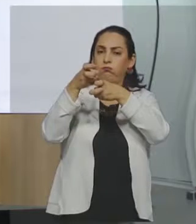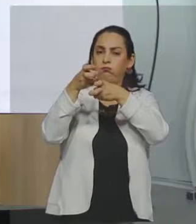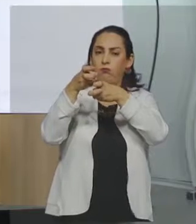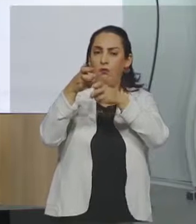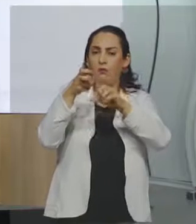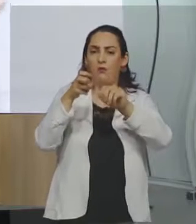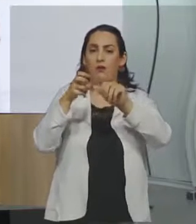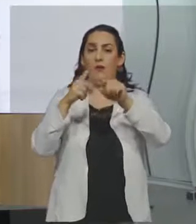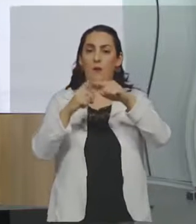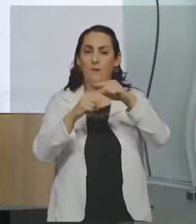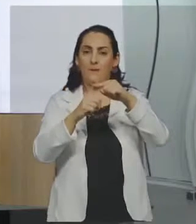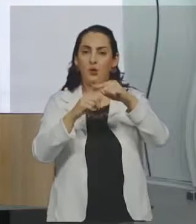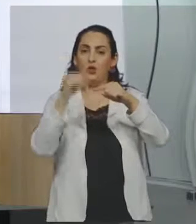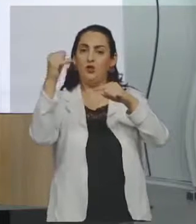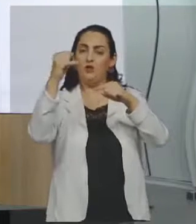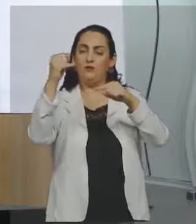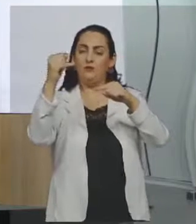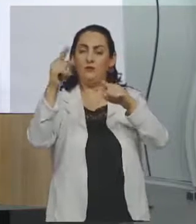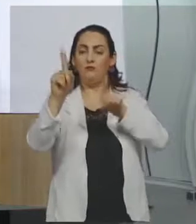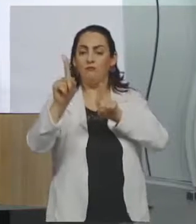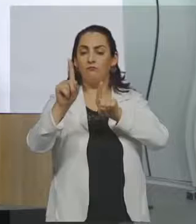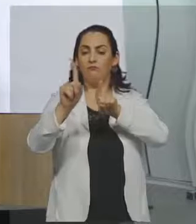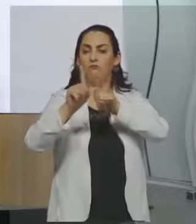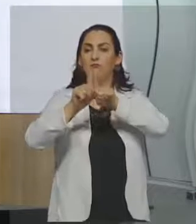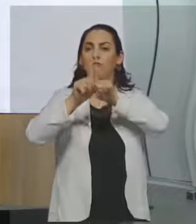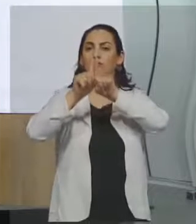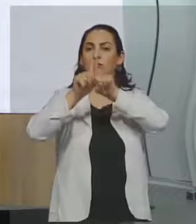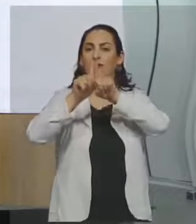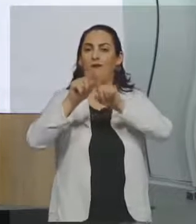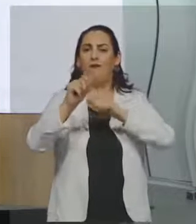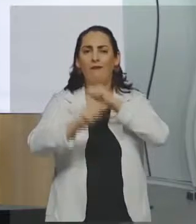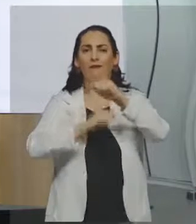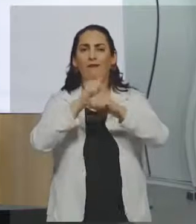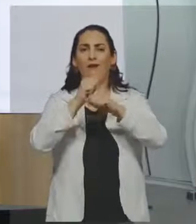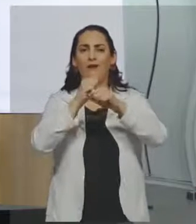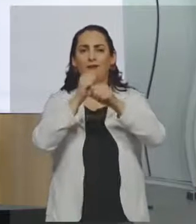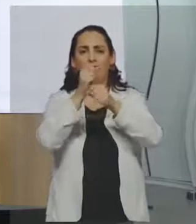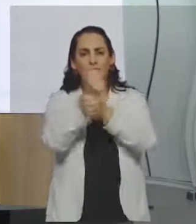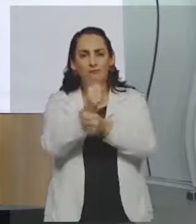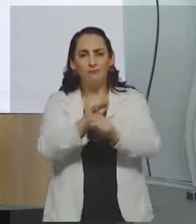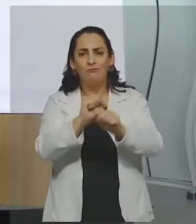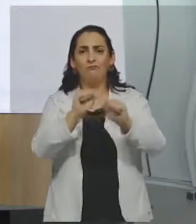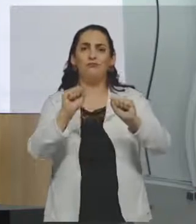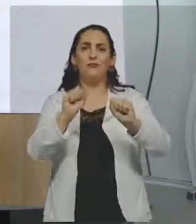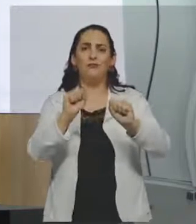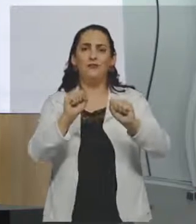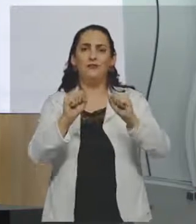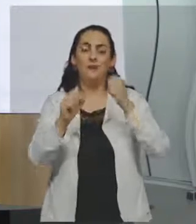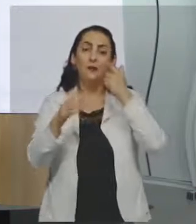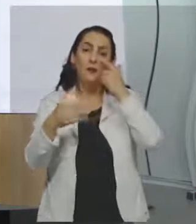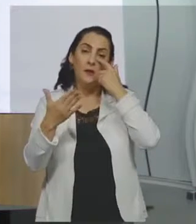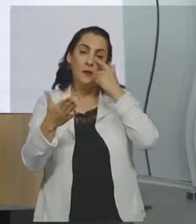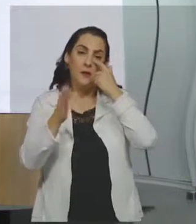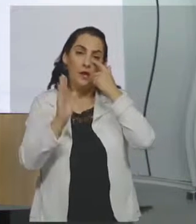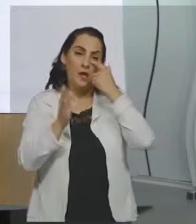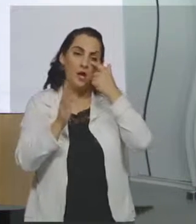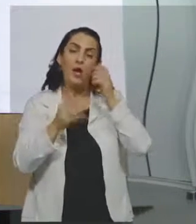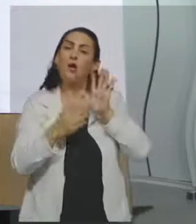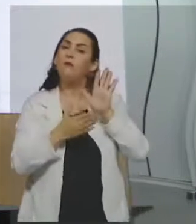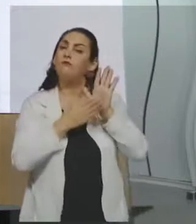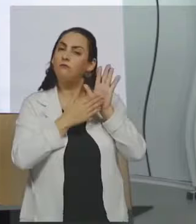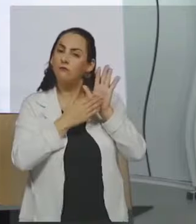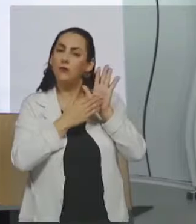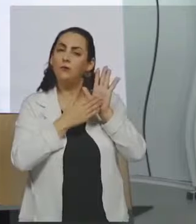elétron negativo e ia destruir o átomo do mesmo jeito. Então, o modelo de Rutherford, mesmo no momento que ele foi proposto, ele já foi proposto